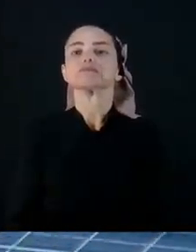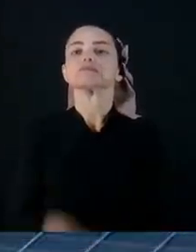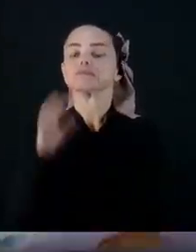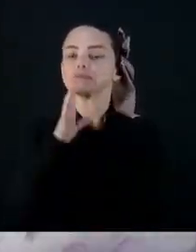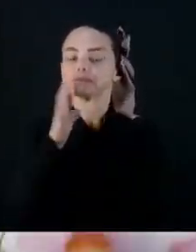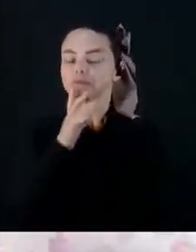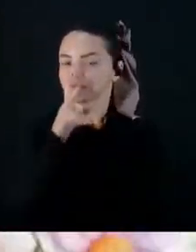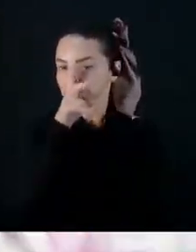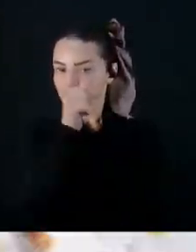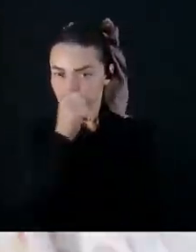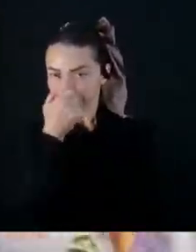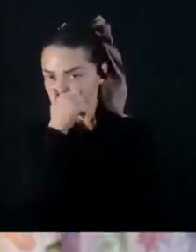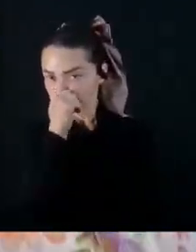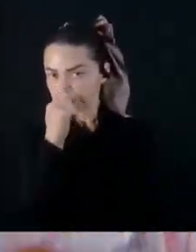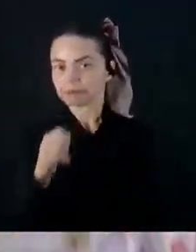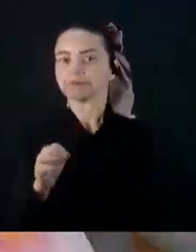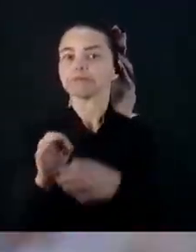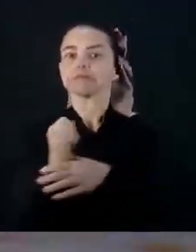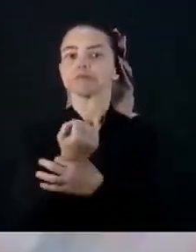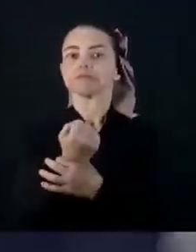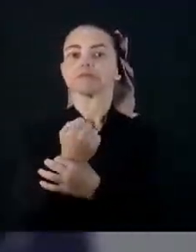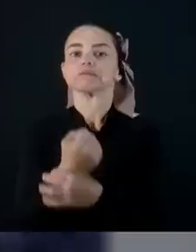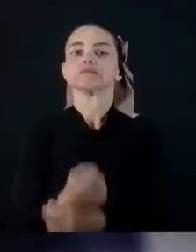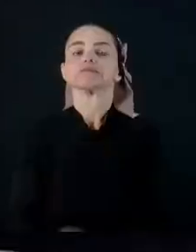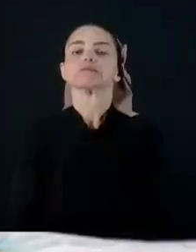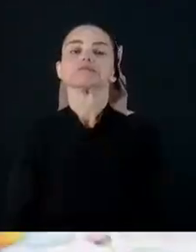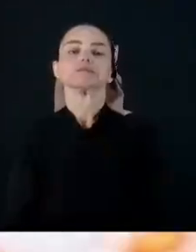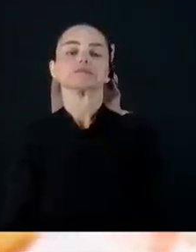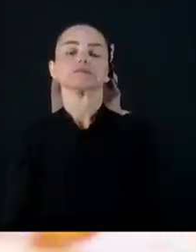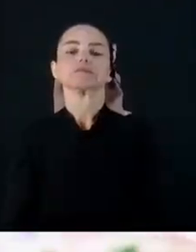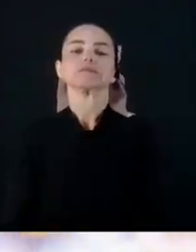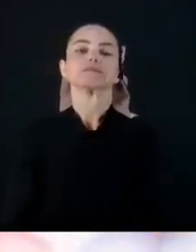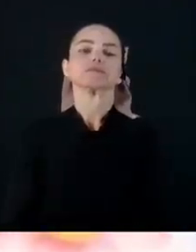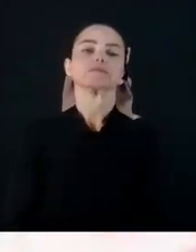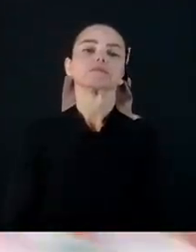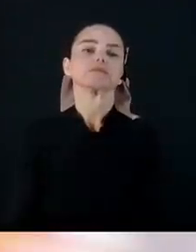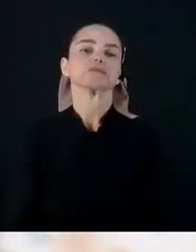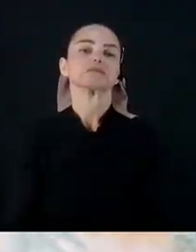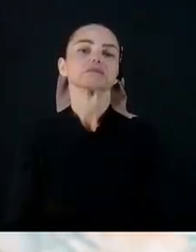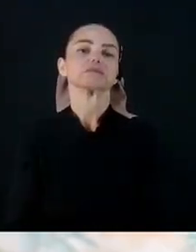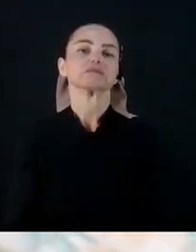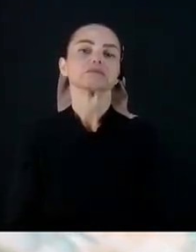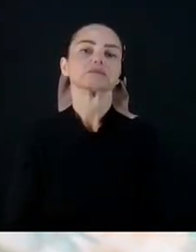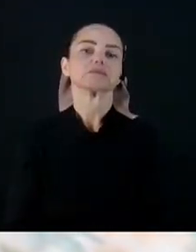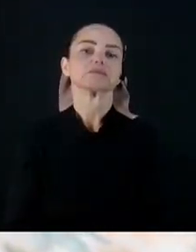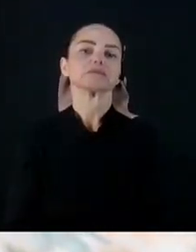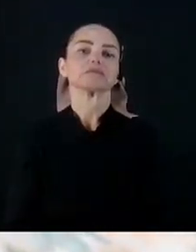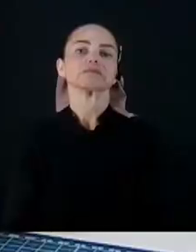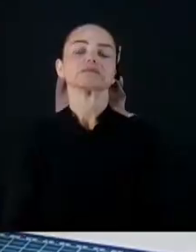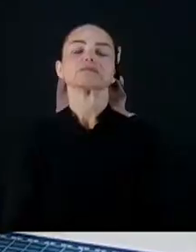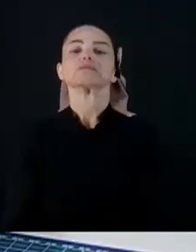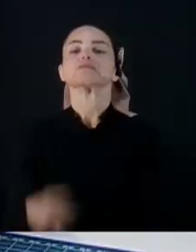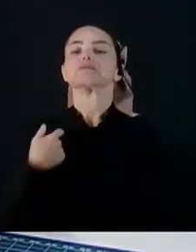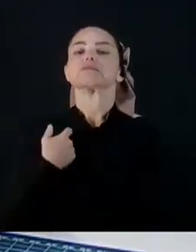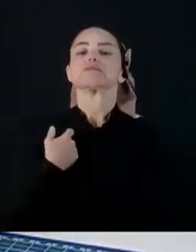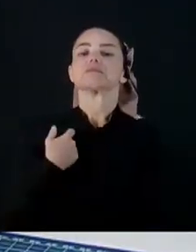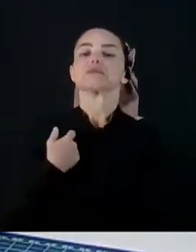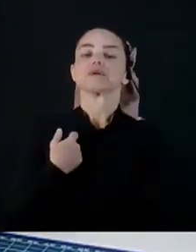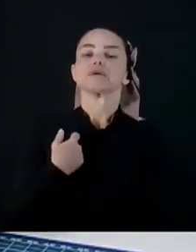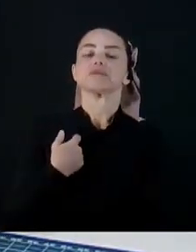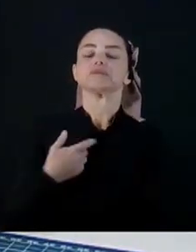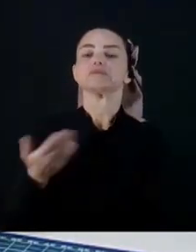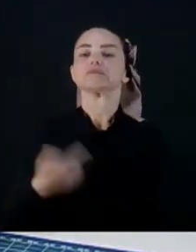tá vendo? Quando a gente abrir, ela não vai descosturar. Agora vamos fazer a de Faz o mesmo processo na parte de baixo, né? Isso. Quando vocês